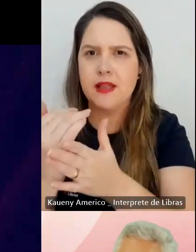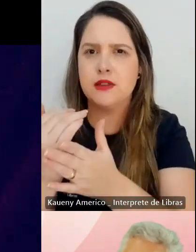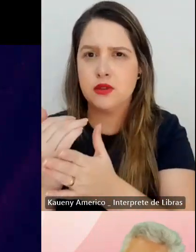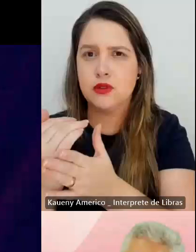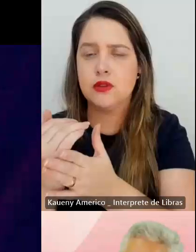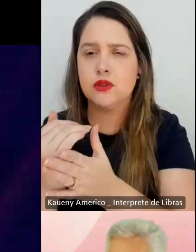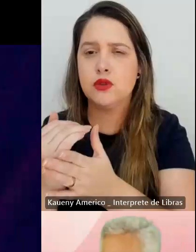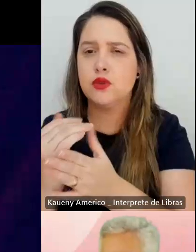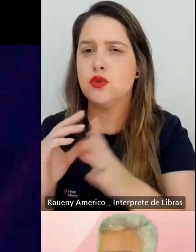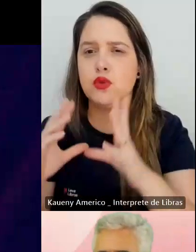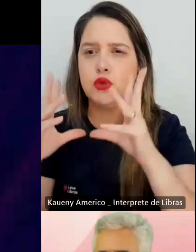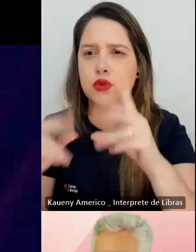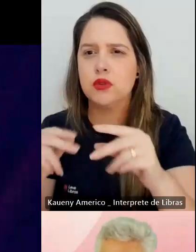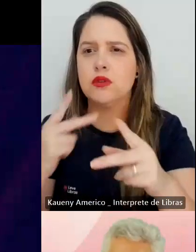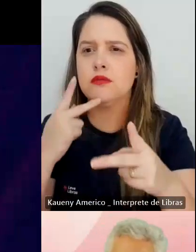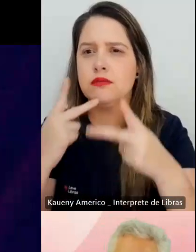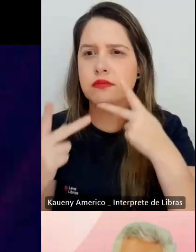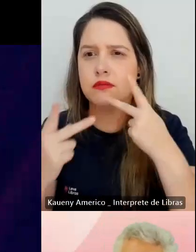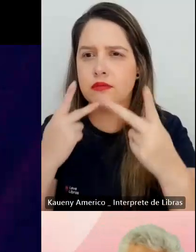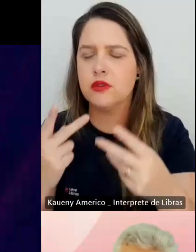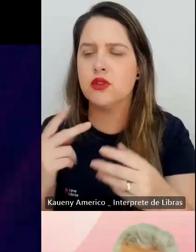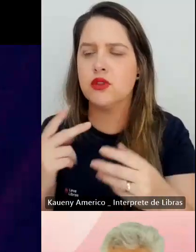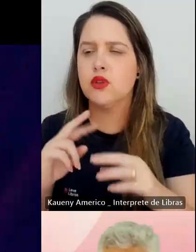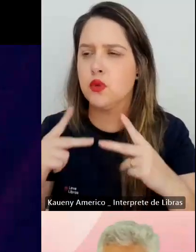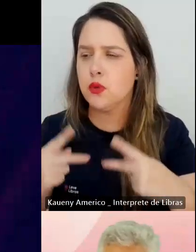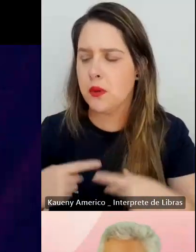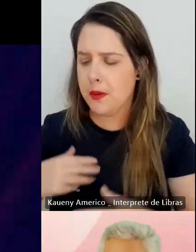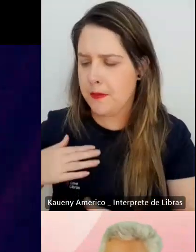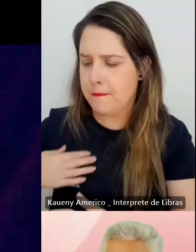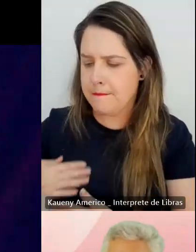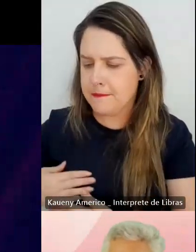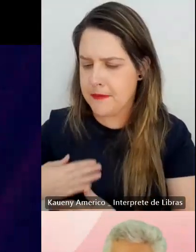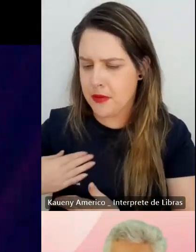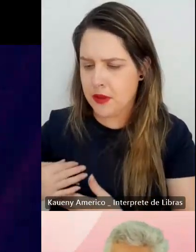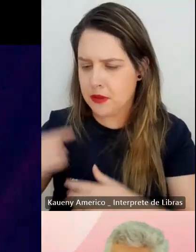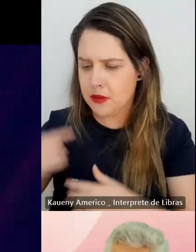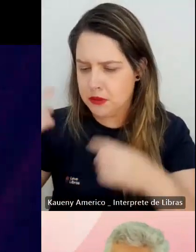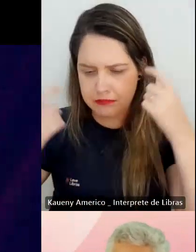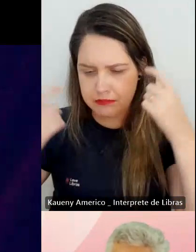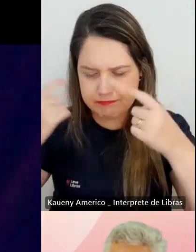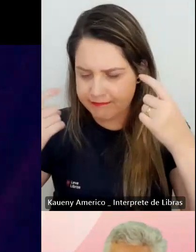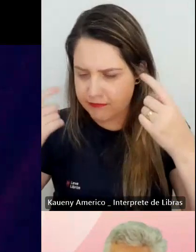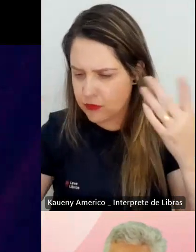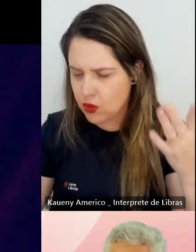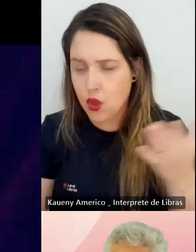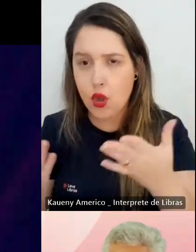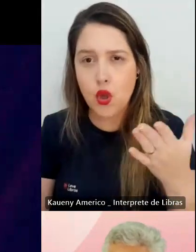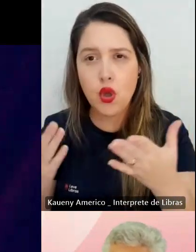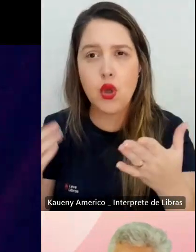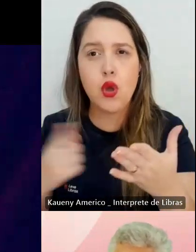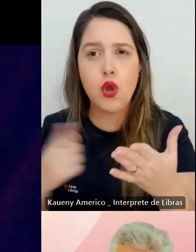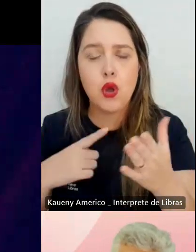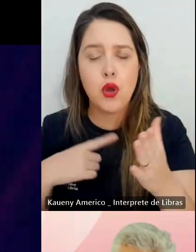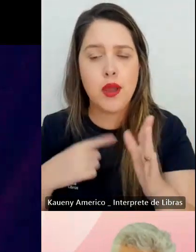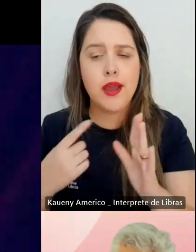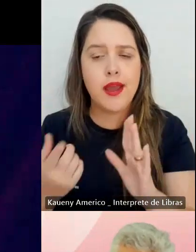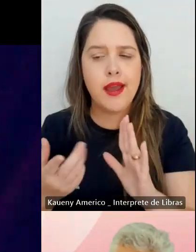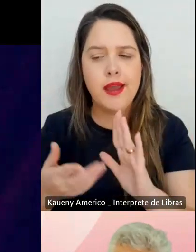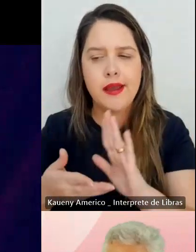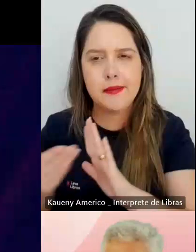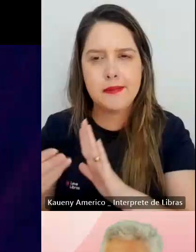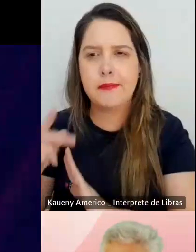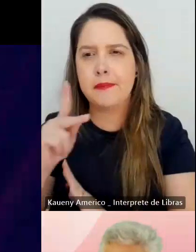fala, eu mama e saiu um pouquinho de secreção, estou preocupada. Hoje a gente diz que a descarga papilar,